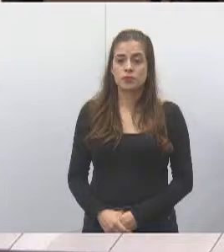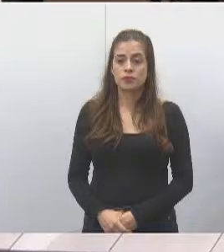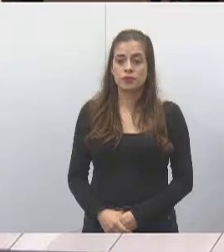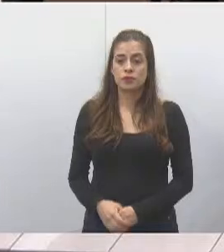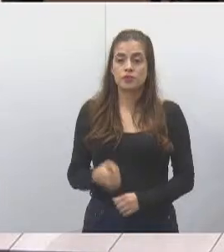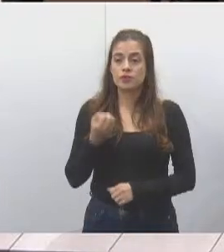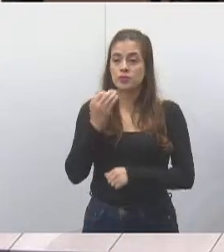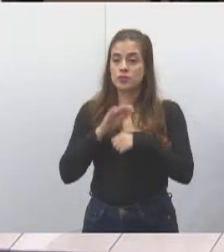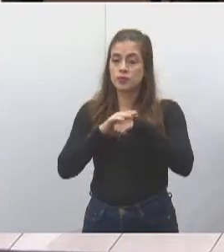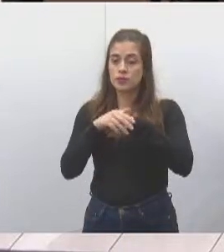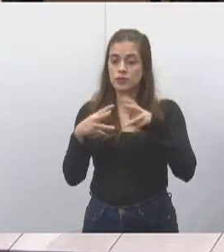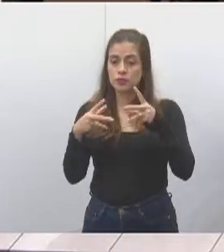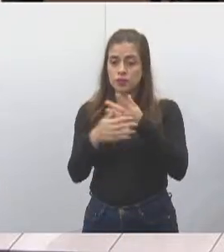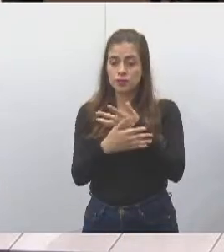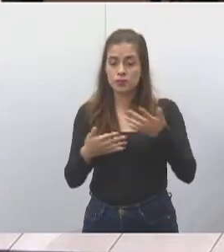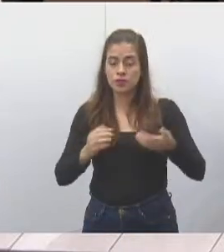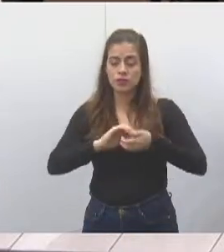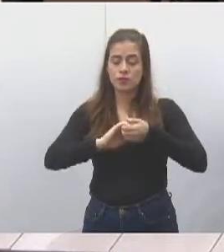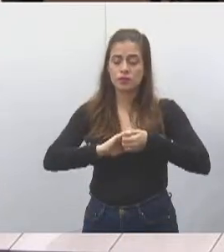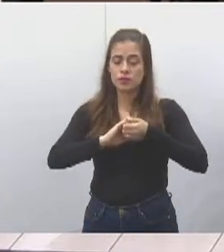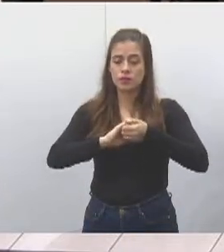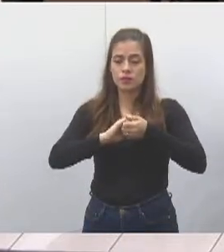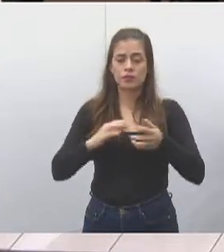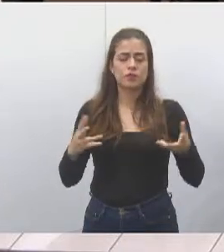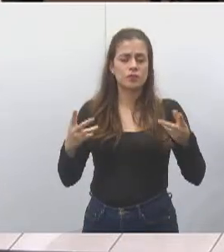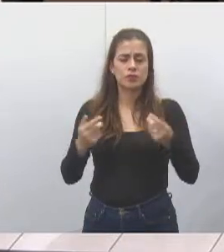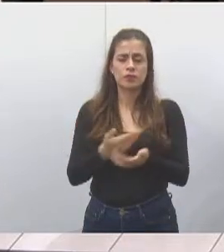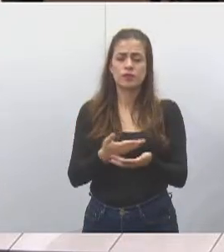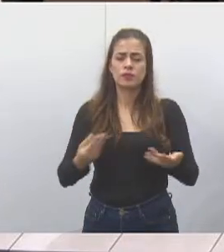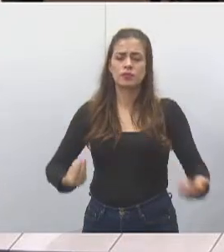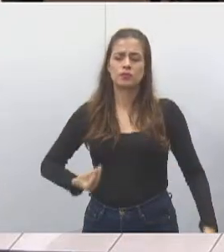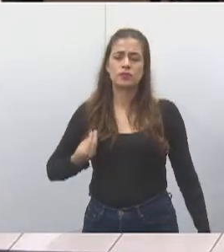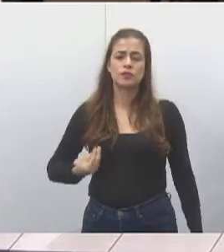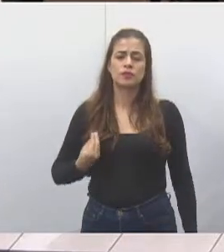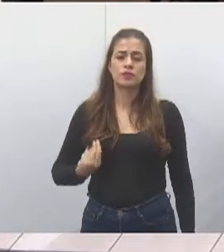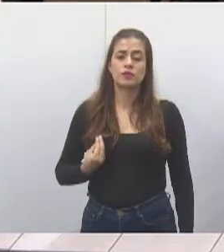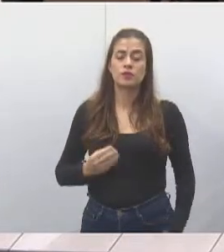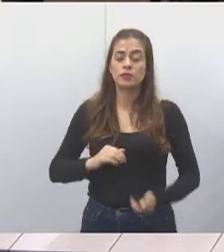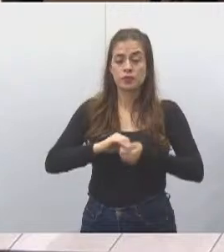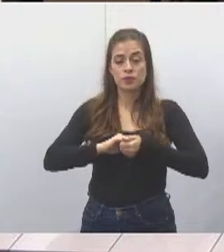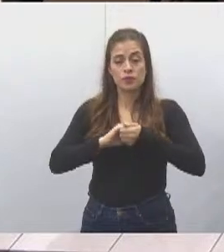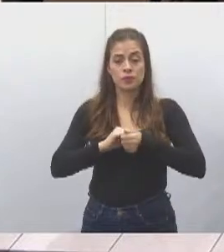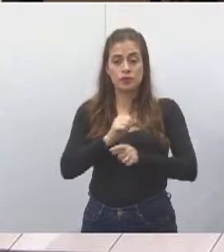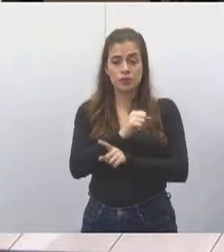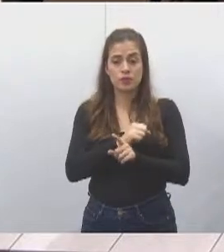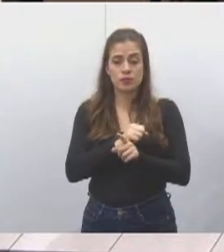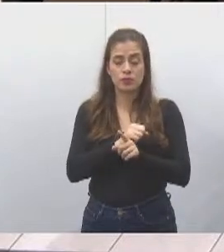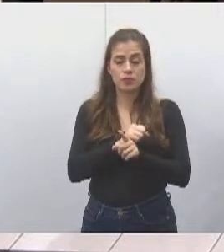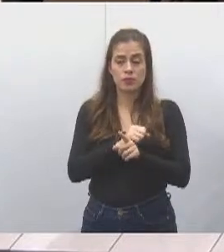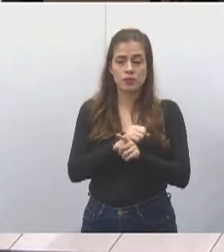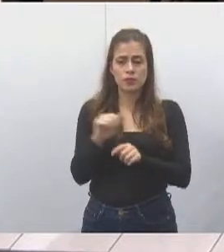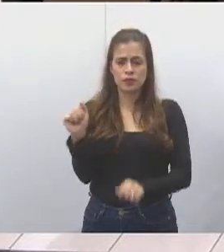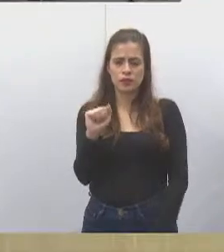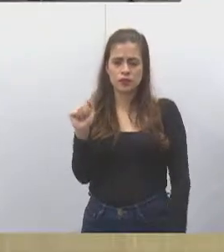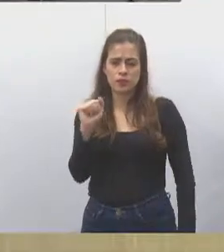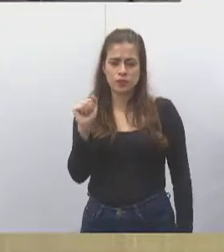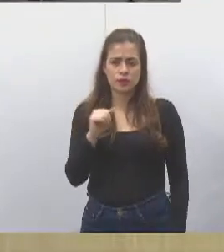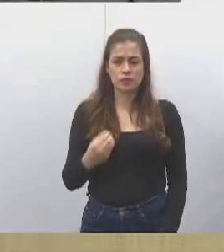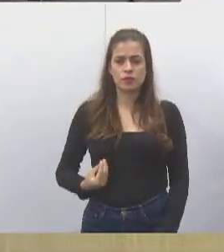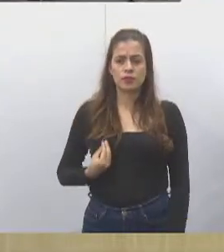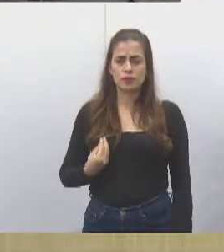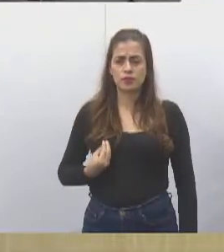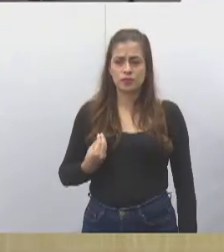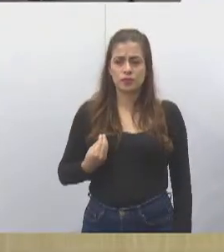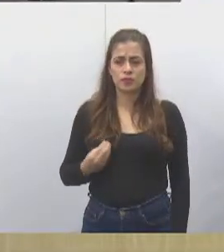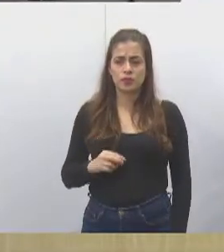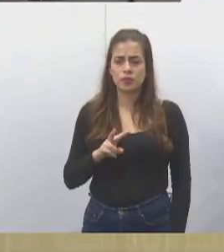Boa noite a todos, quero cumprimentar a todos que estão aqui no dia de hoje, cumprimentar a Associação de Moradores